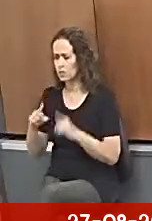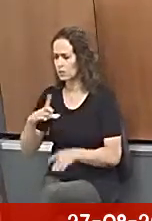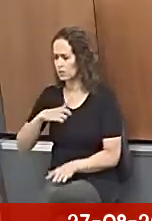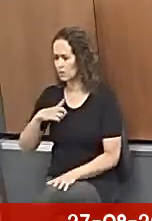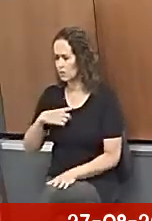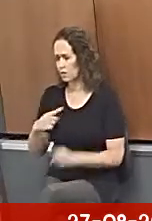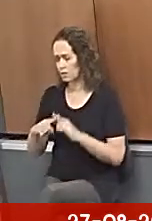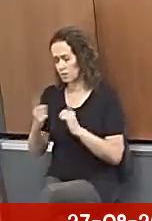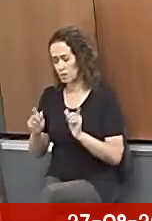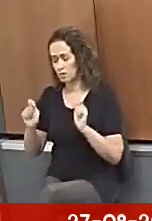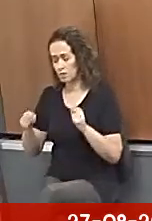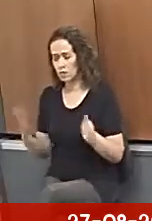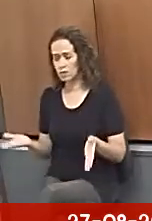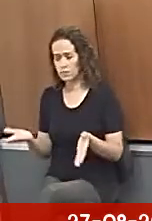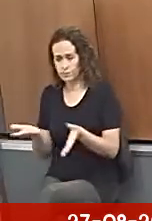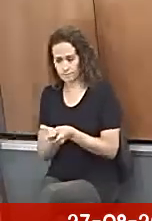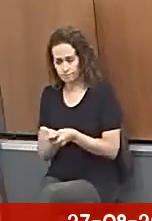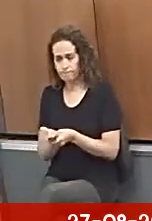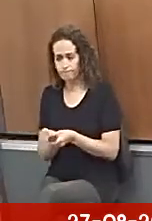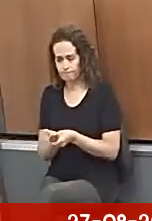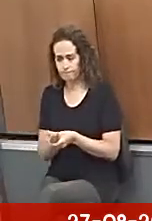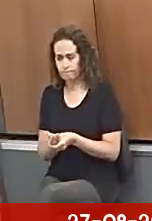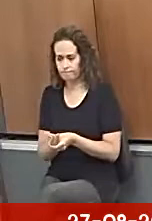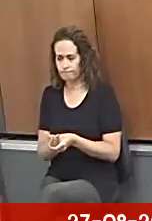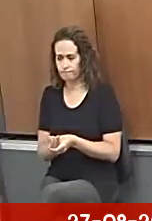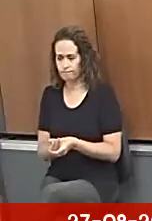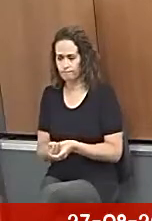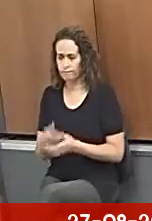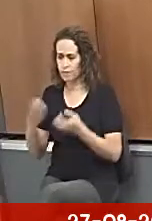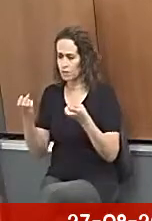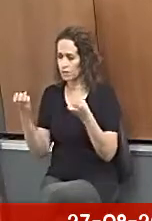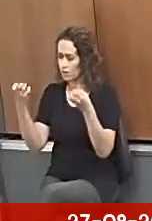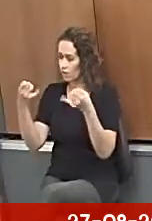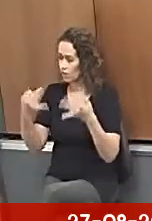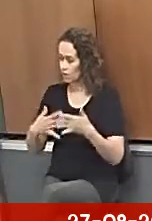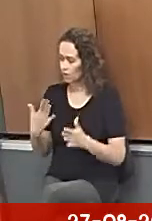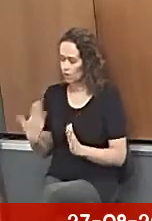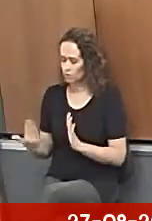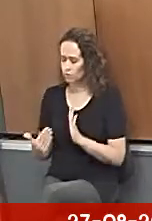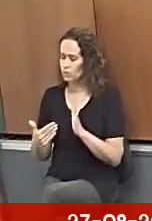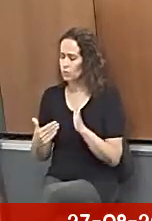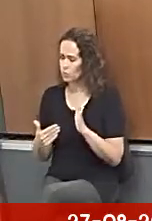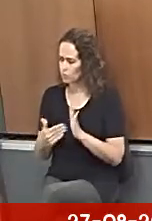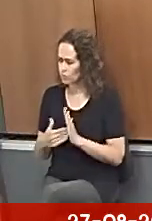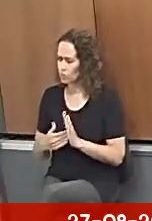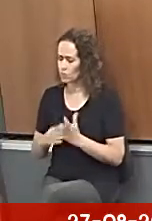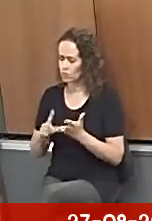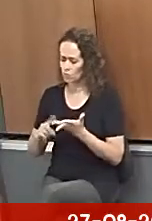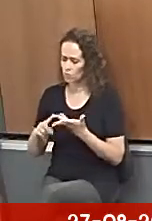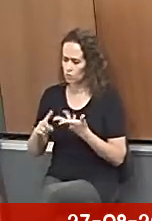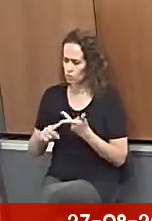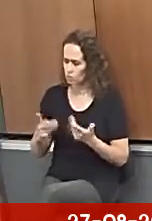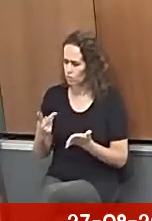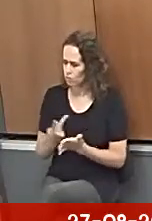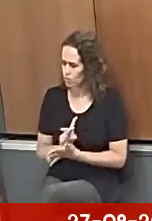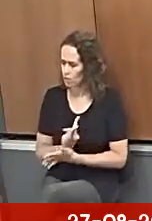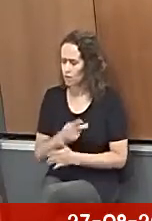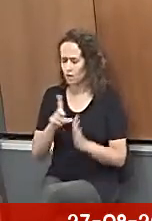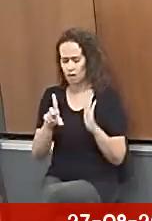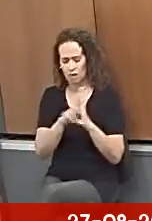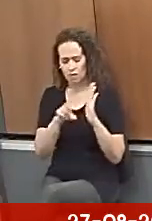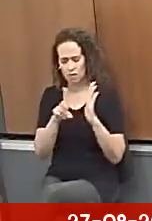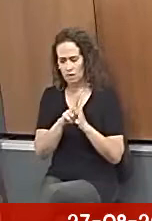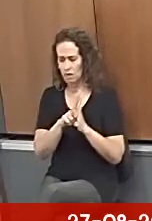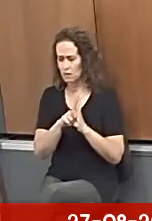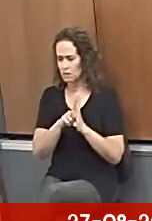pode ser protocolado onde o relato tudo todas as mazelas e o descumprimento das leis que o